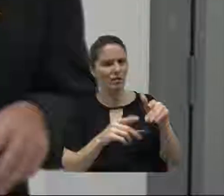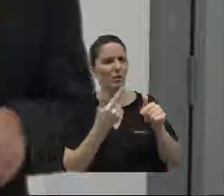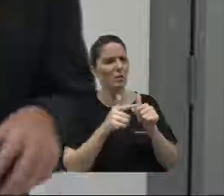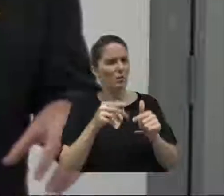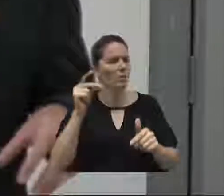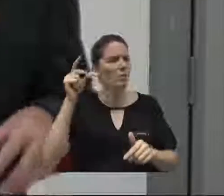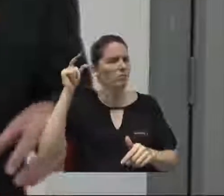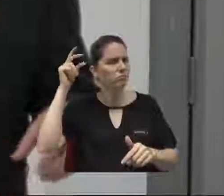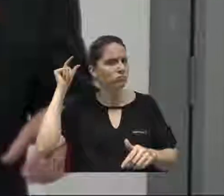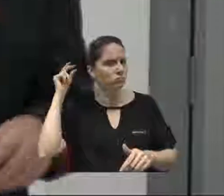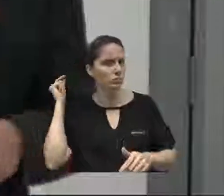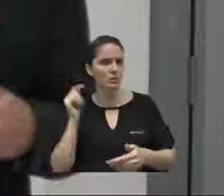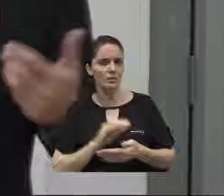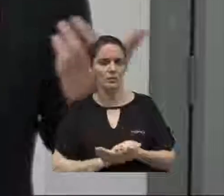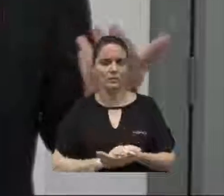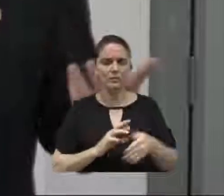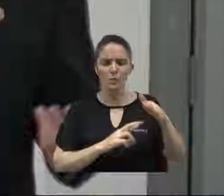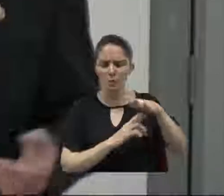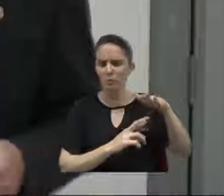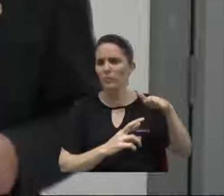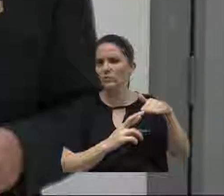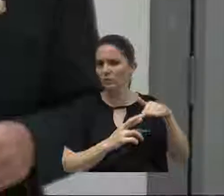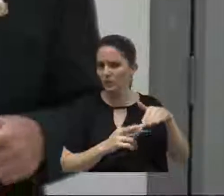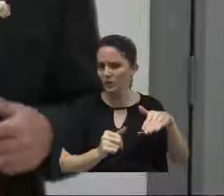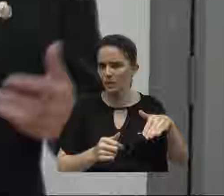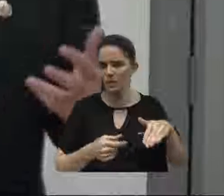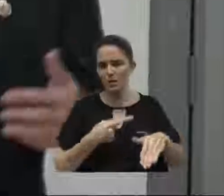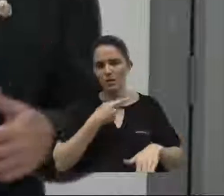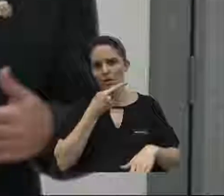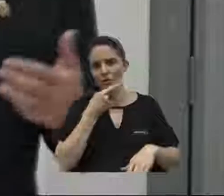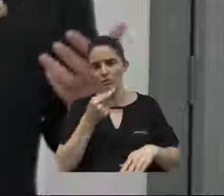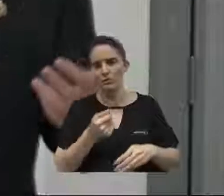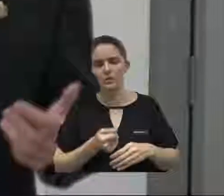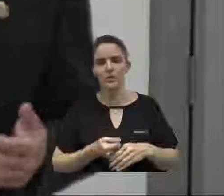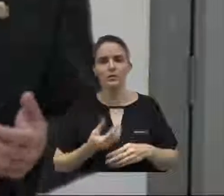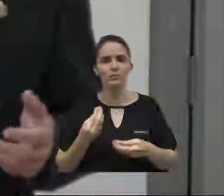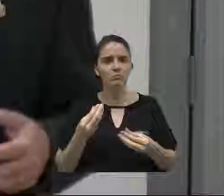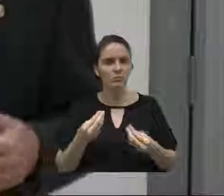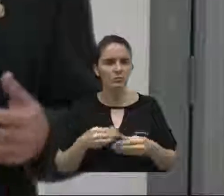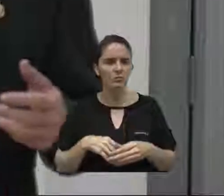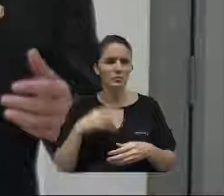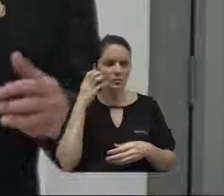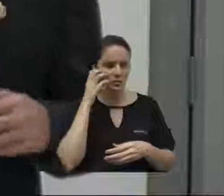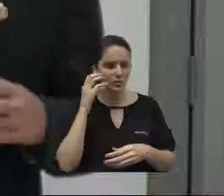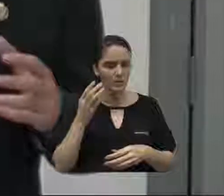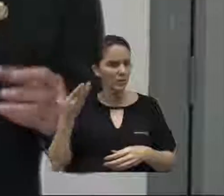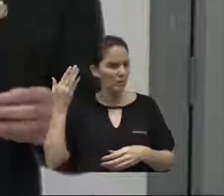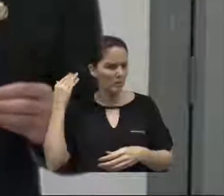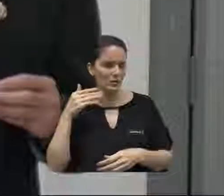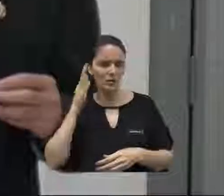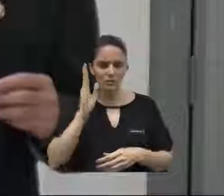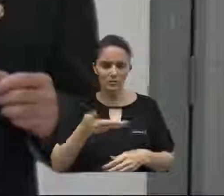da estação rodoviária, muitos se falam. Eu já tive requerimentos passados também